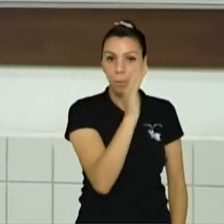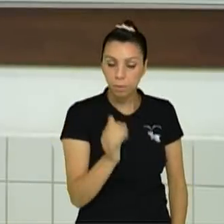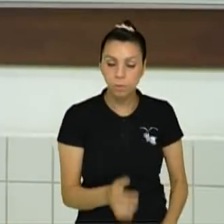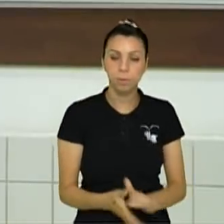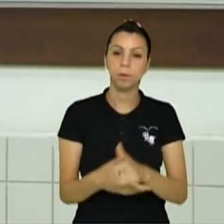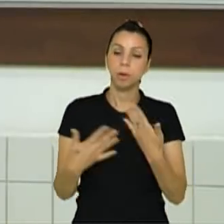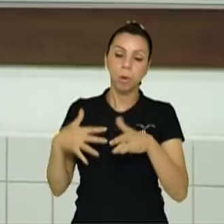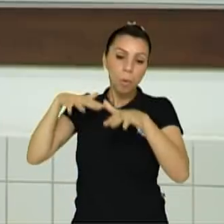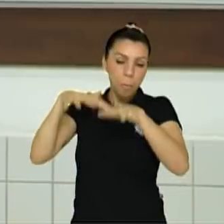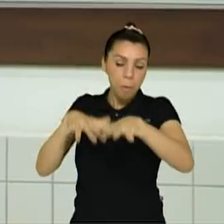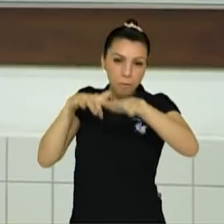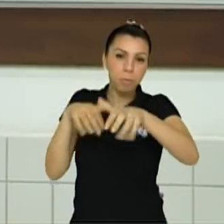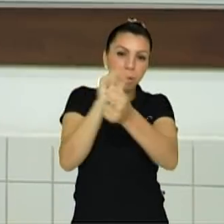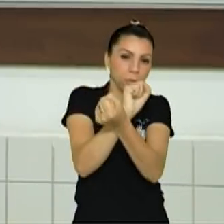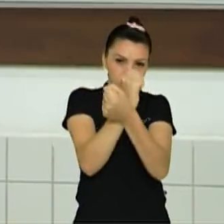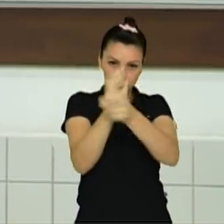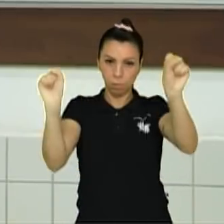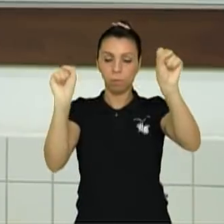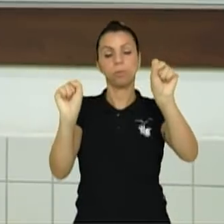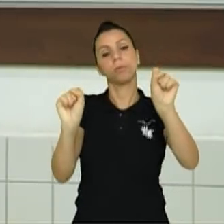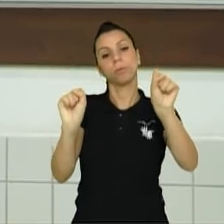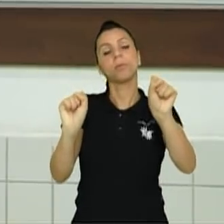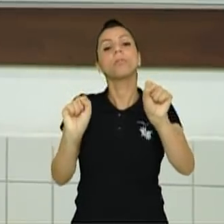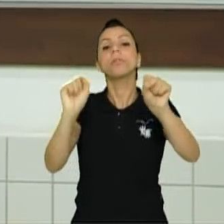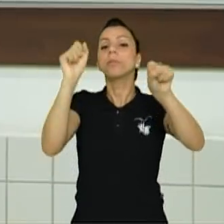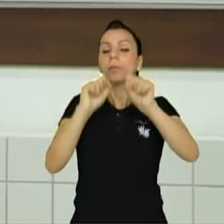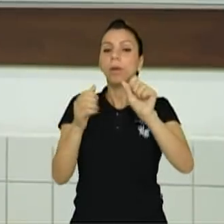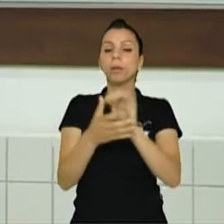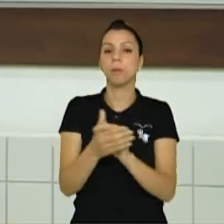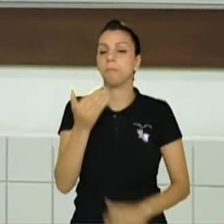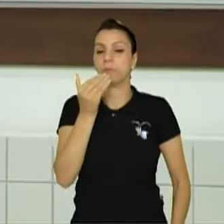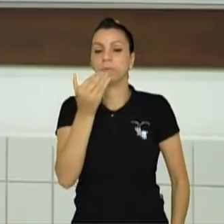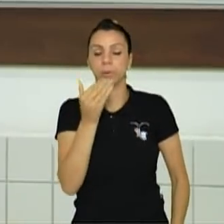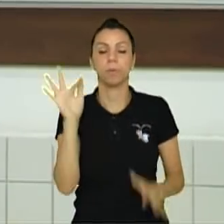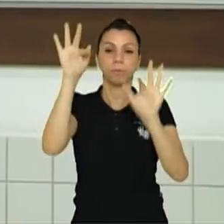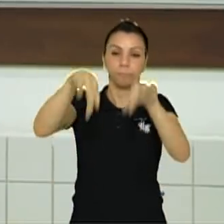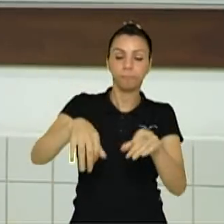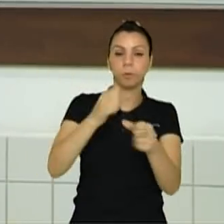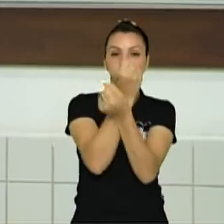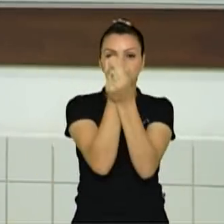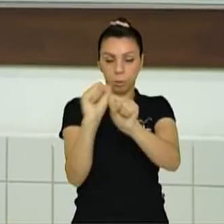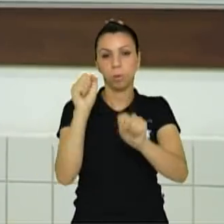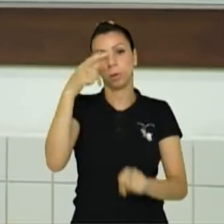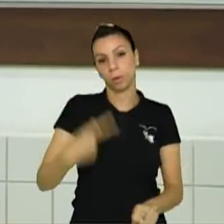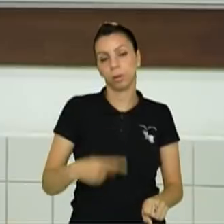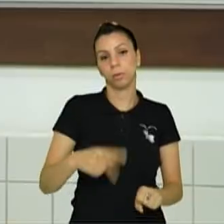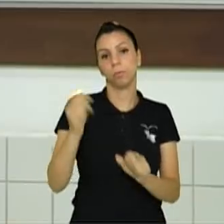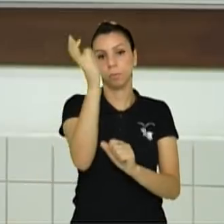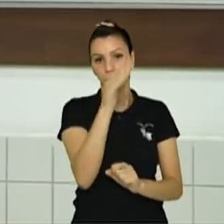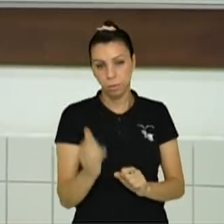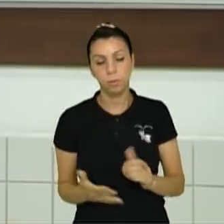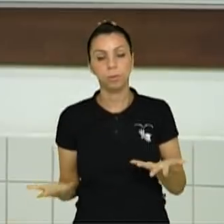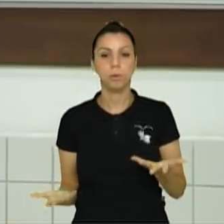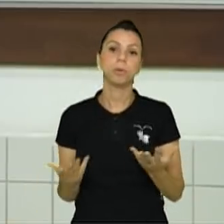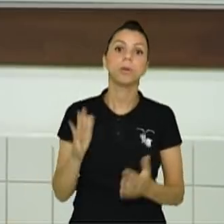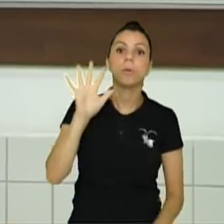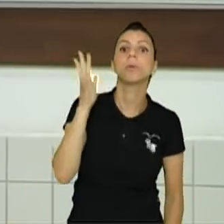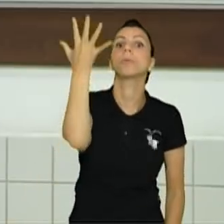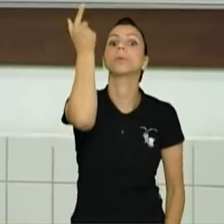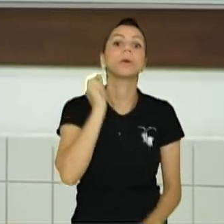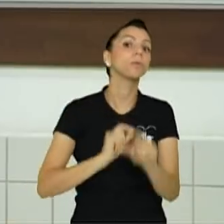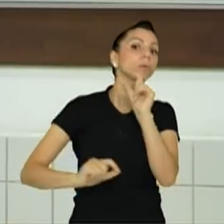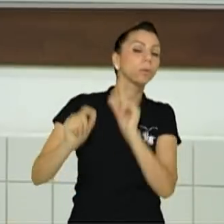tivemos algumas aulas sobre esse movimento, fazia grande pressão pelo fim da escravidão no país. E o que acontece? Essa pressão